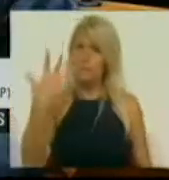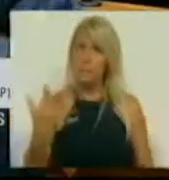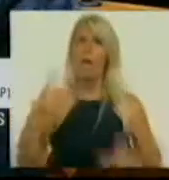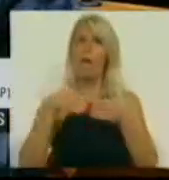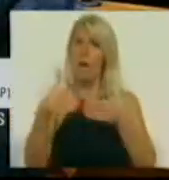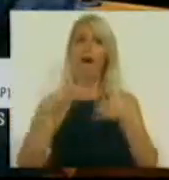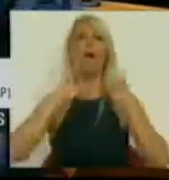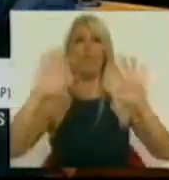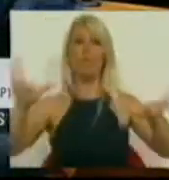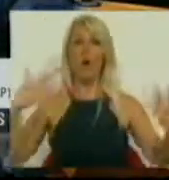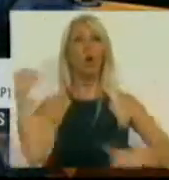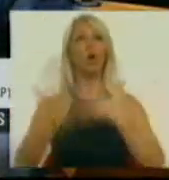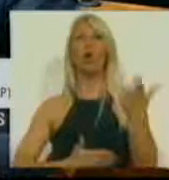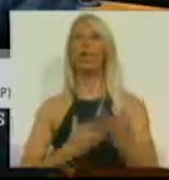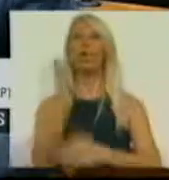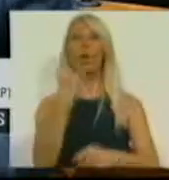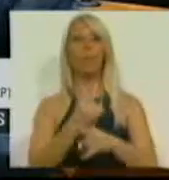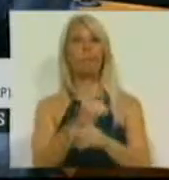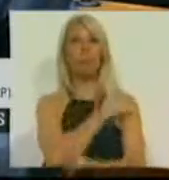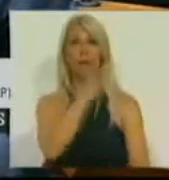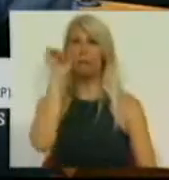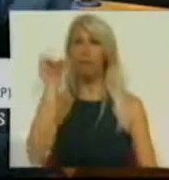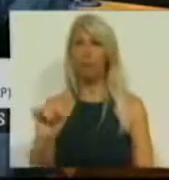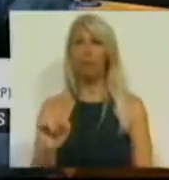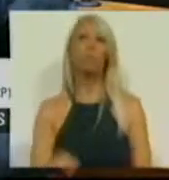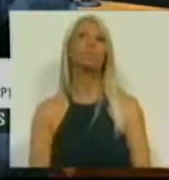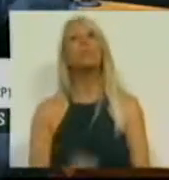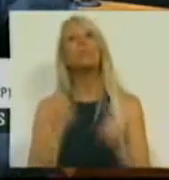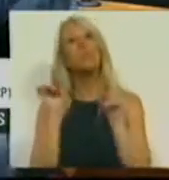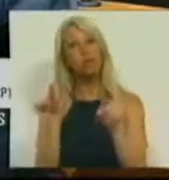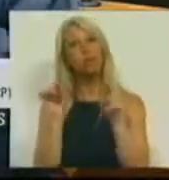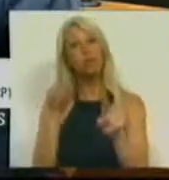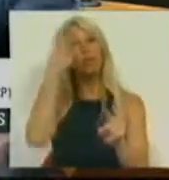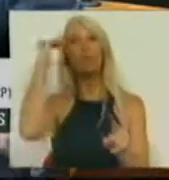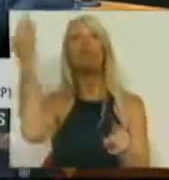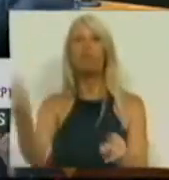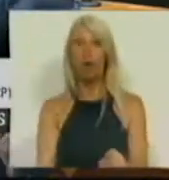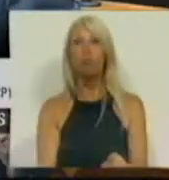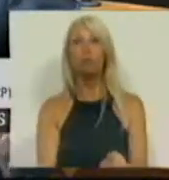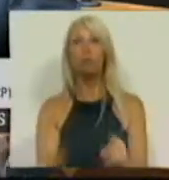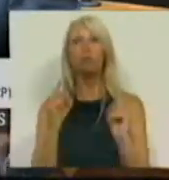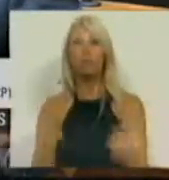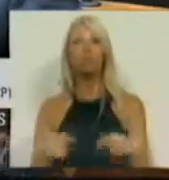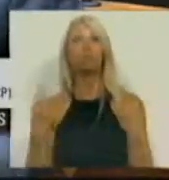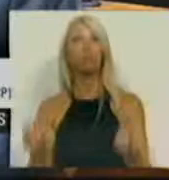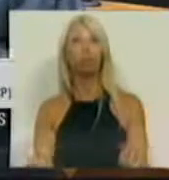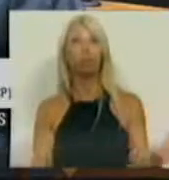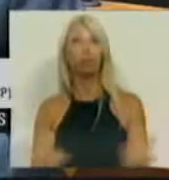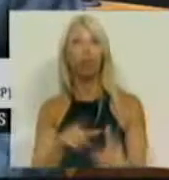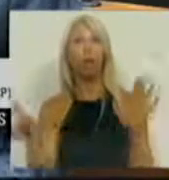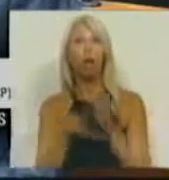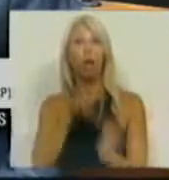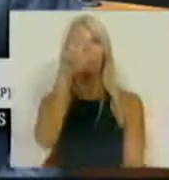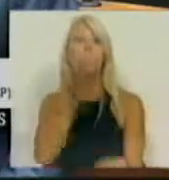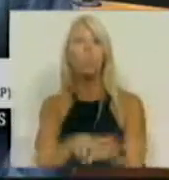habitar a casa que hoje têm. E é isso também que vocês, Vossas Excelências, depois da lei ter sido promulgada sobre